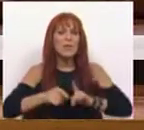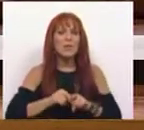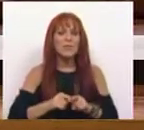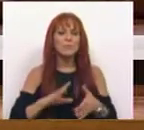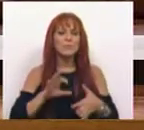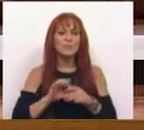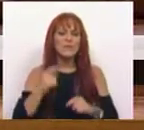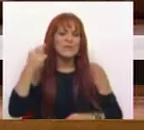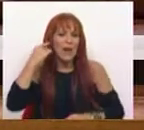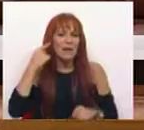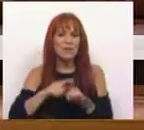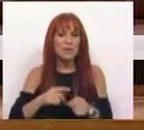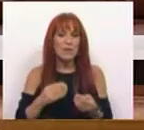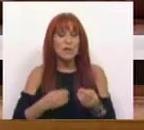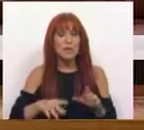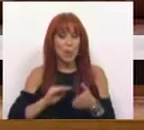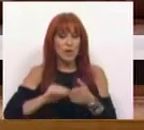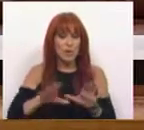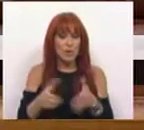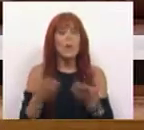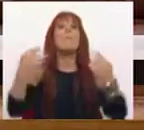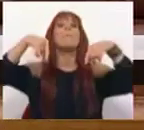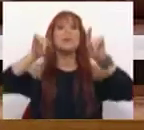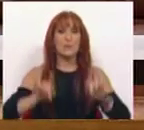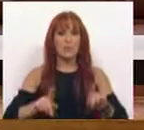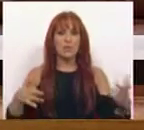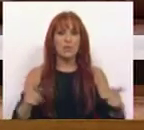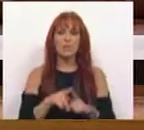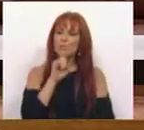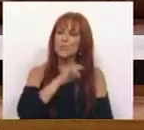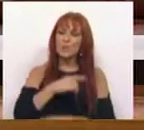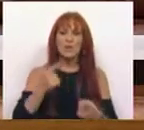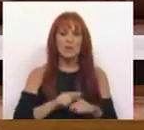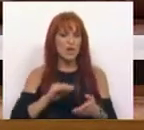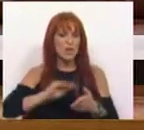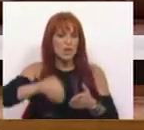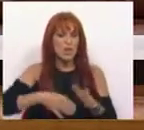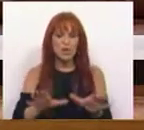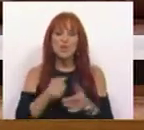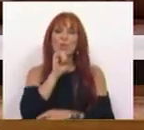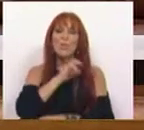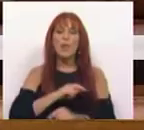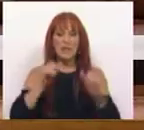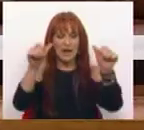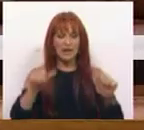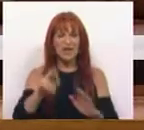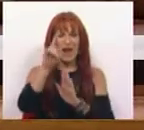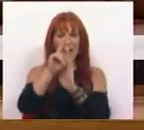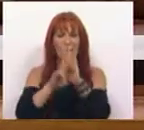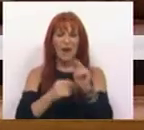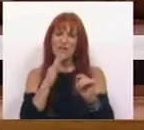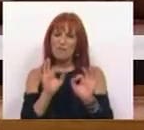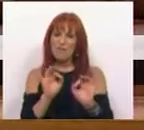à introdução da caducidade das convenções coletivas, mas também com a possibilidade das convenções coletivas poderem fixar regras